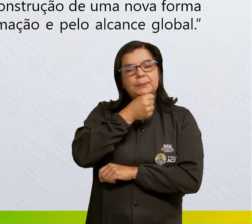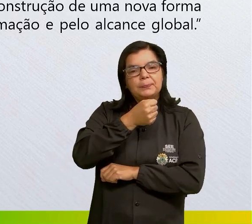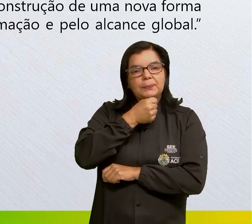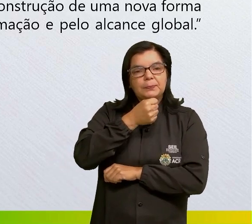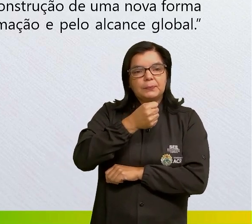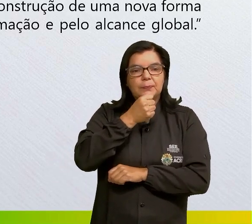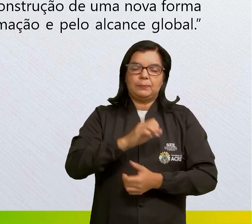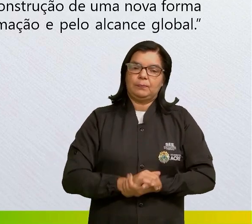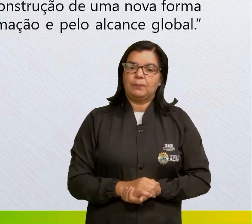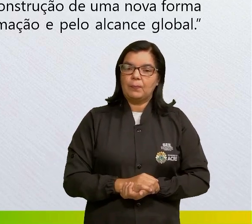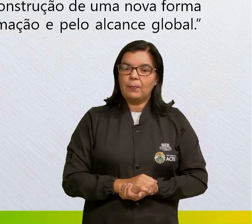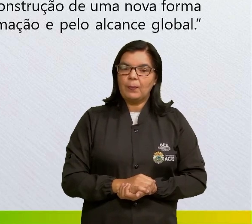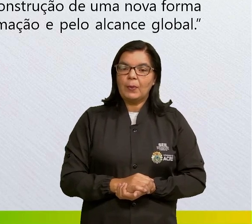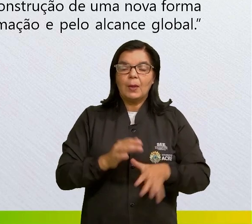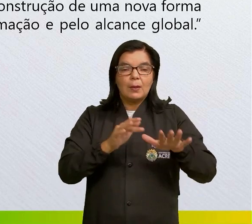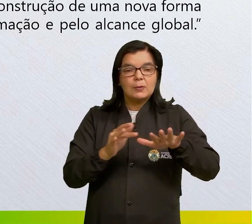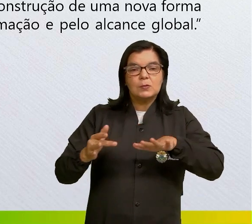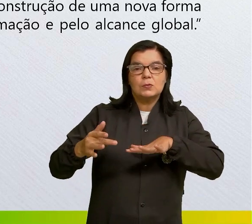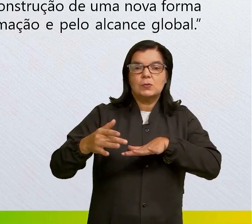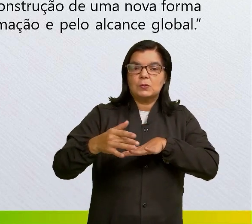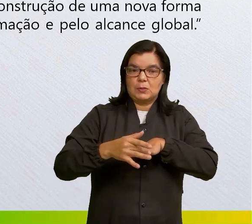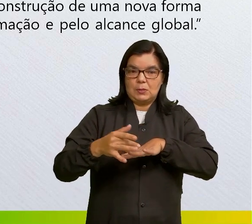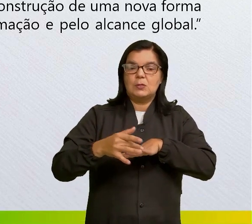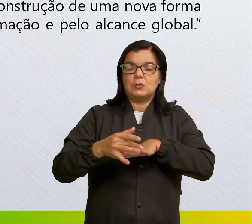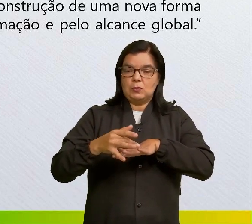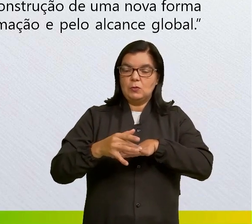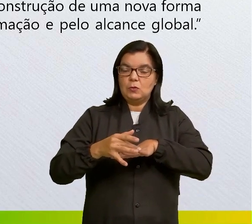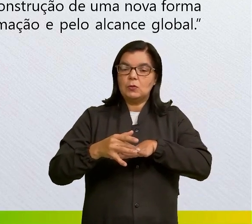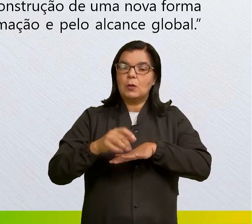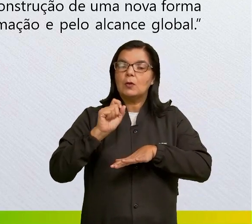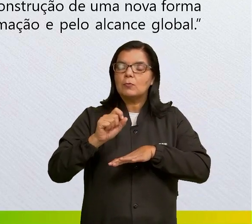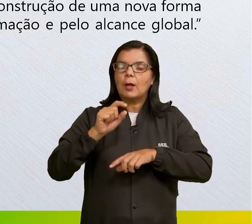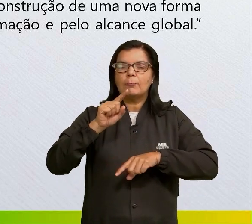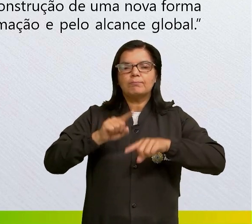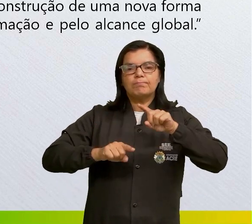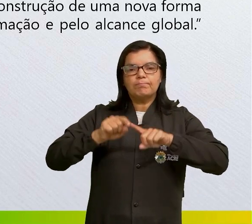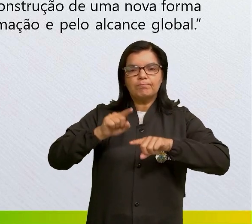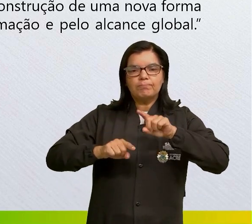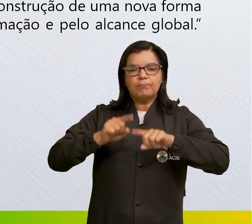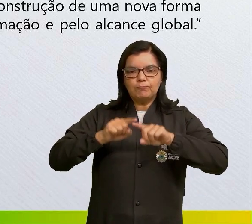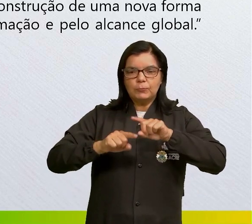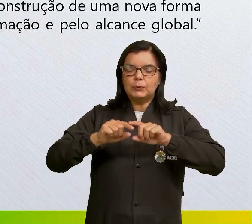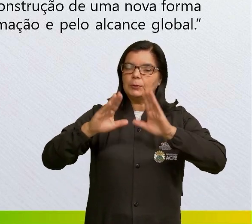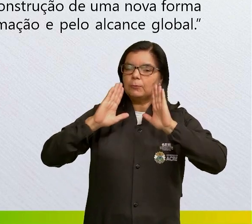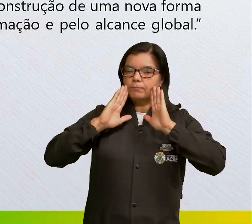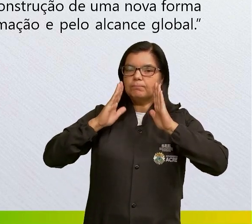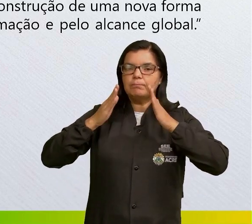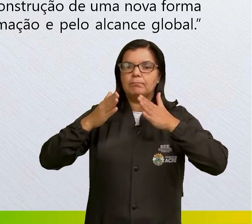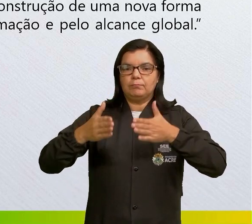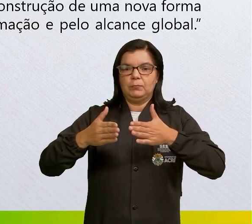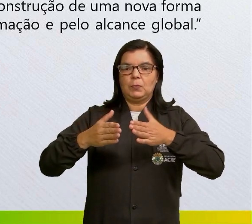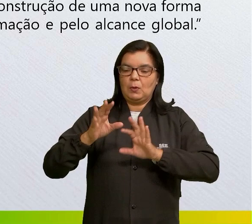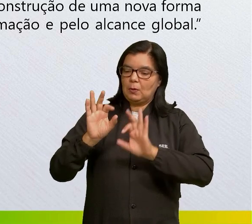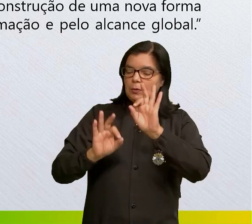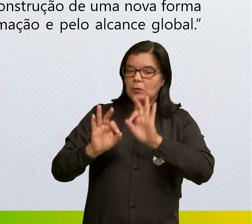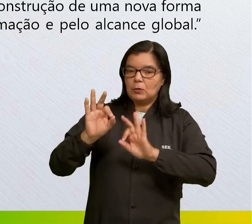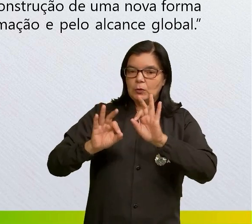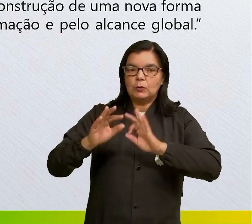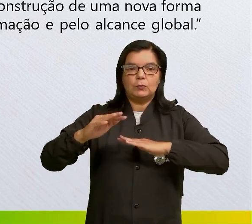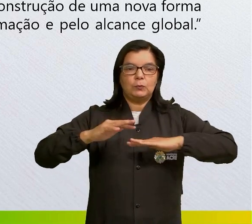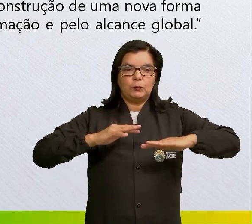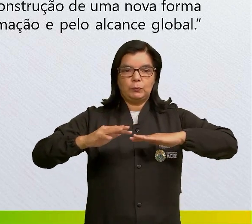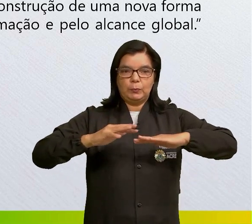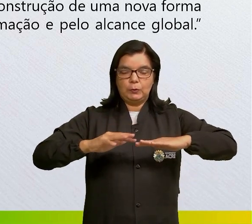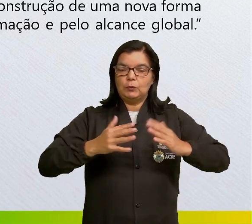reportagem. As redes sociais se tornaram ferramentas centrais na organização